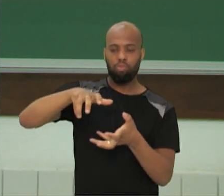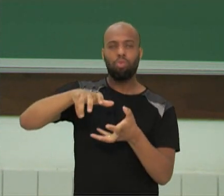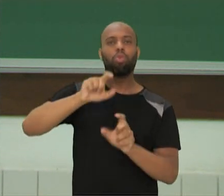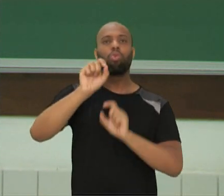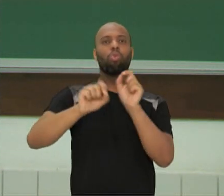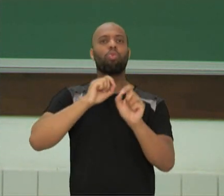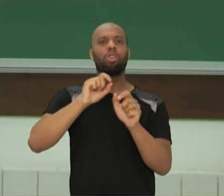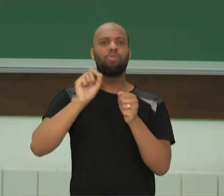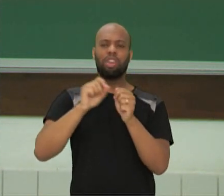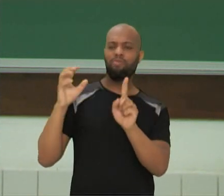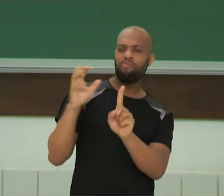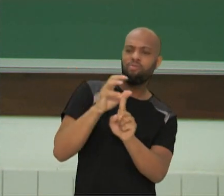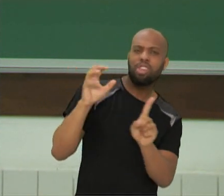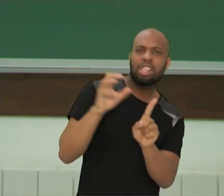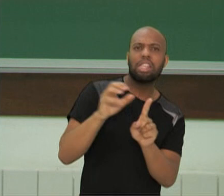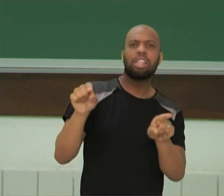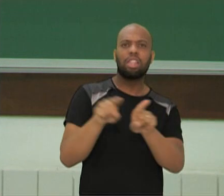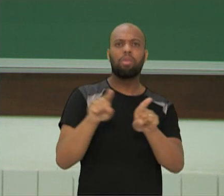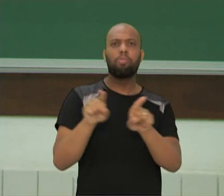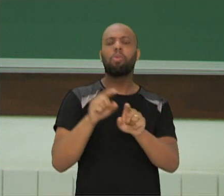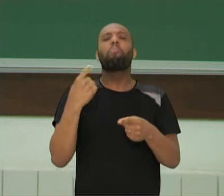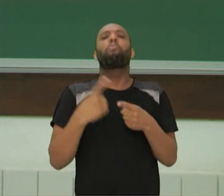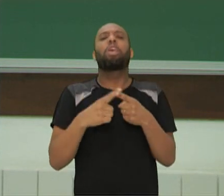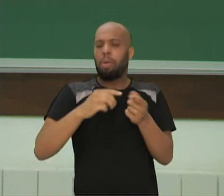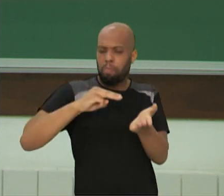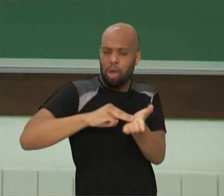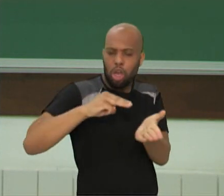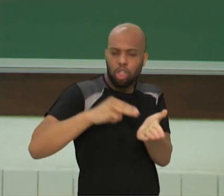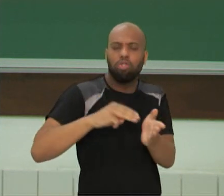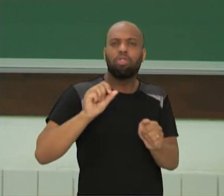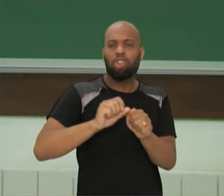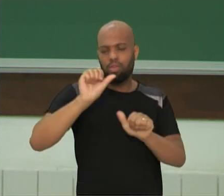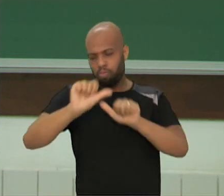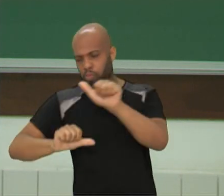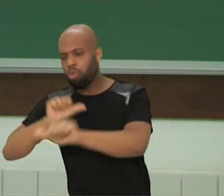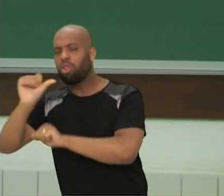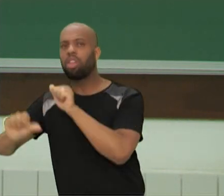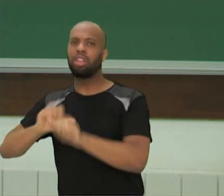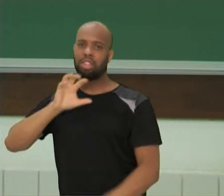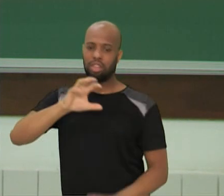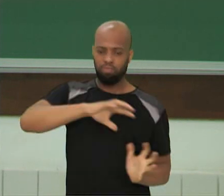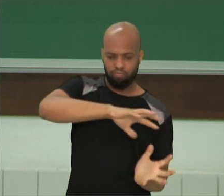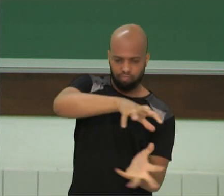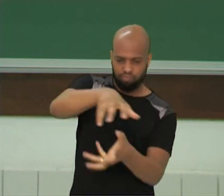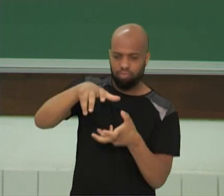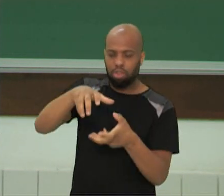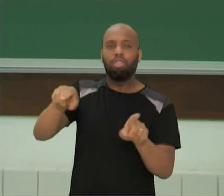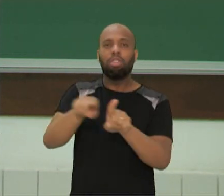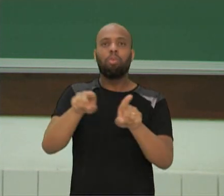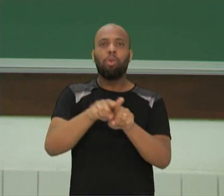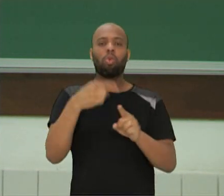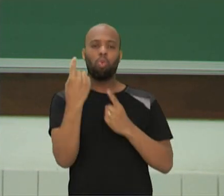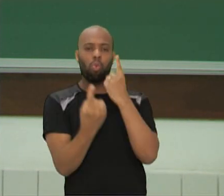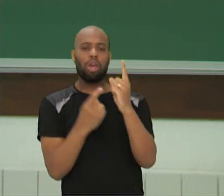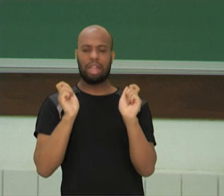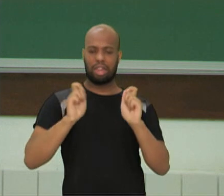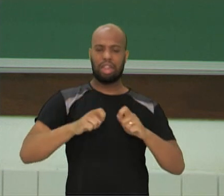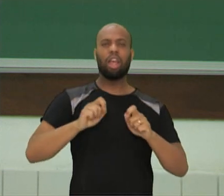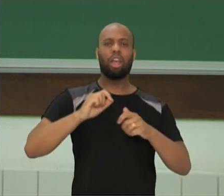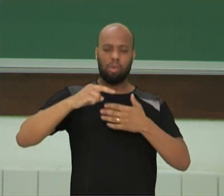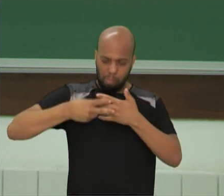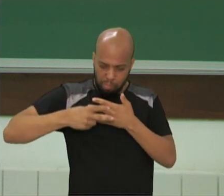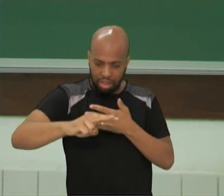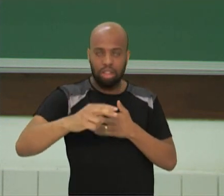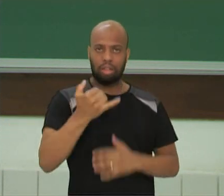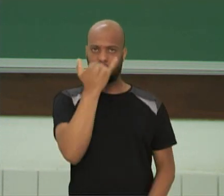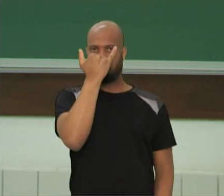Quais são os fatores, quais são as condições que geram mudanças climáticas a nível global? E ainda, quais são as possíveis